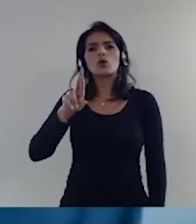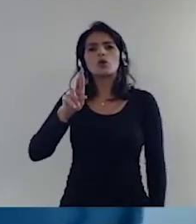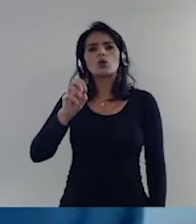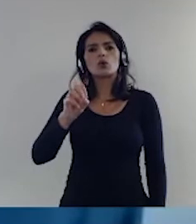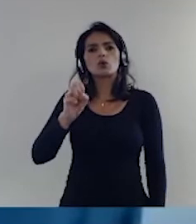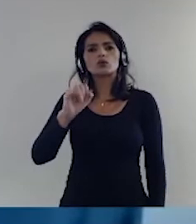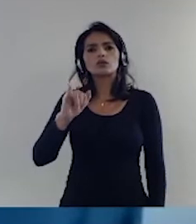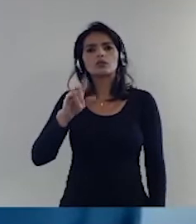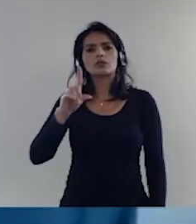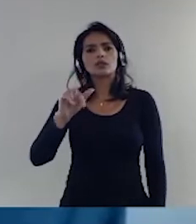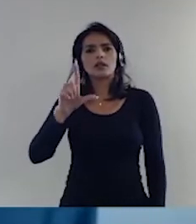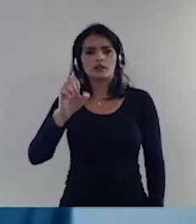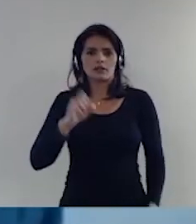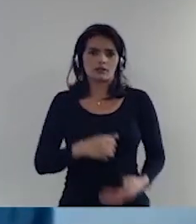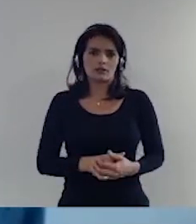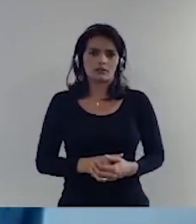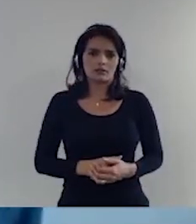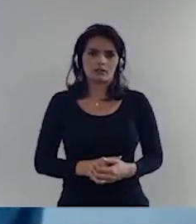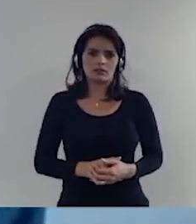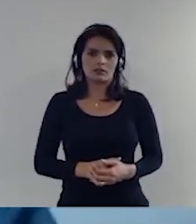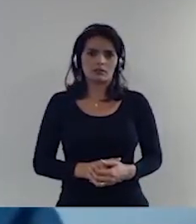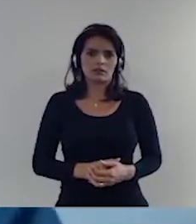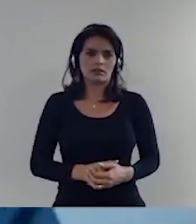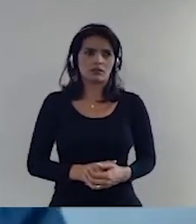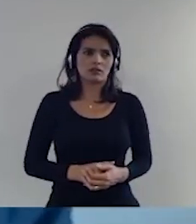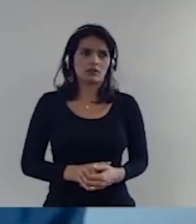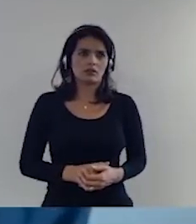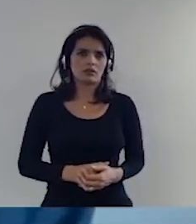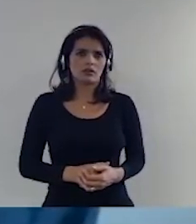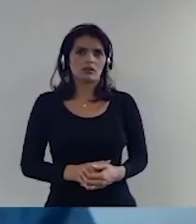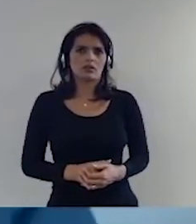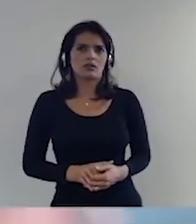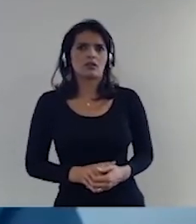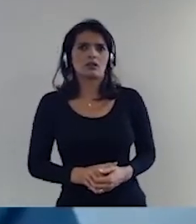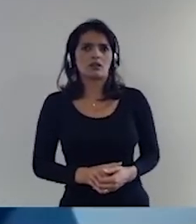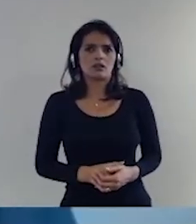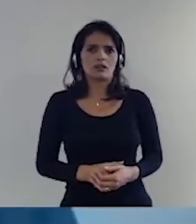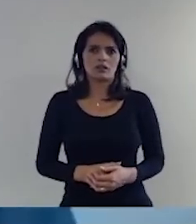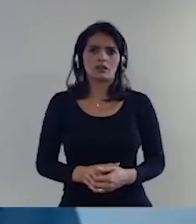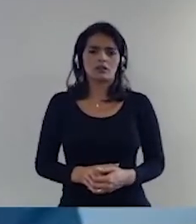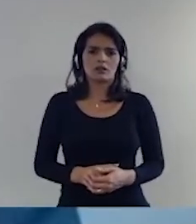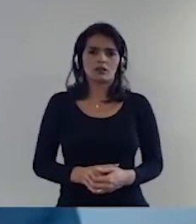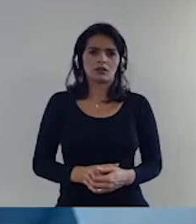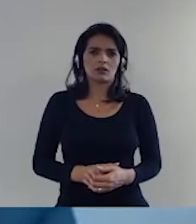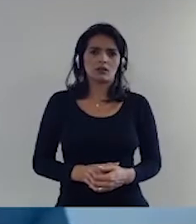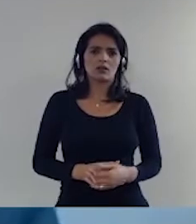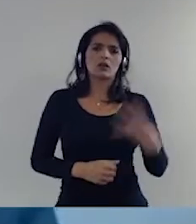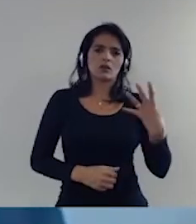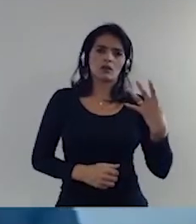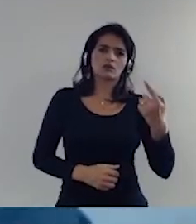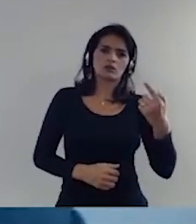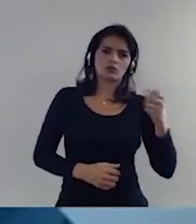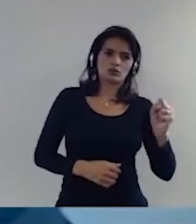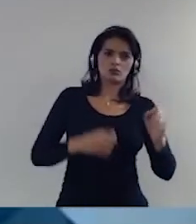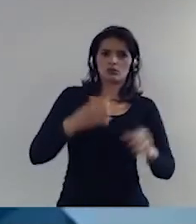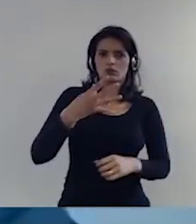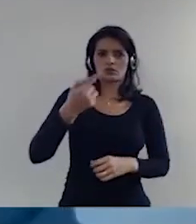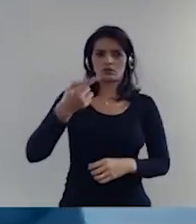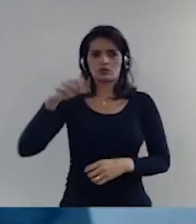o professor Francisco Marino. Então, aqui nós temos presentes os requisitos do 478 e 479,